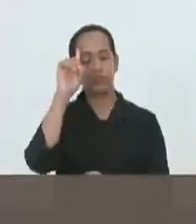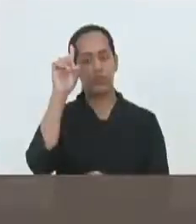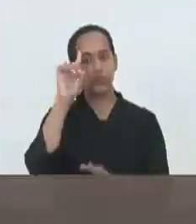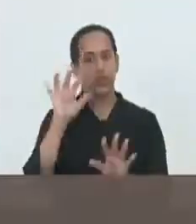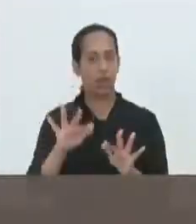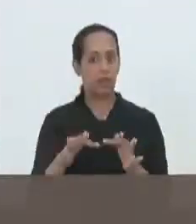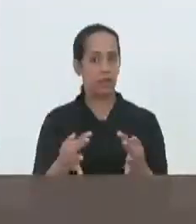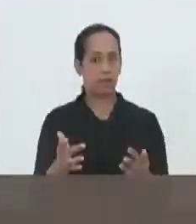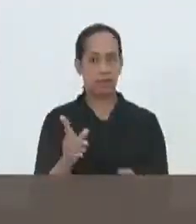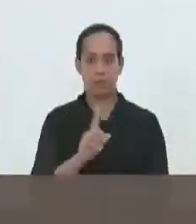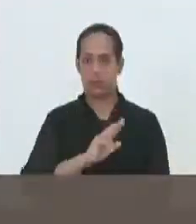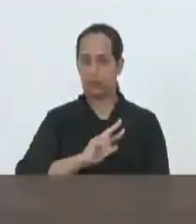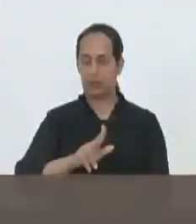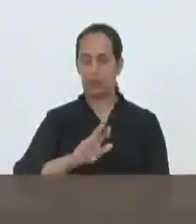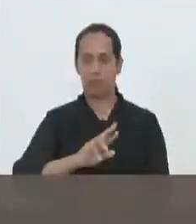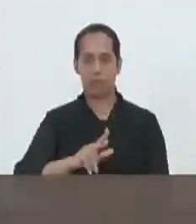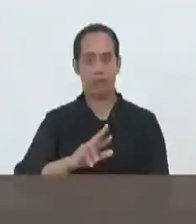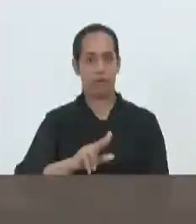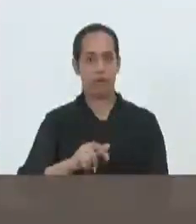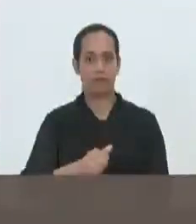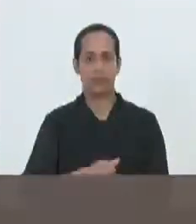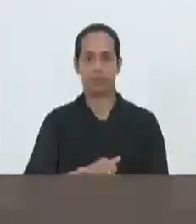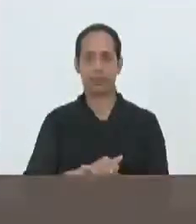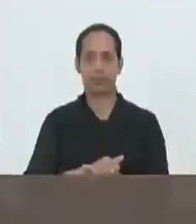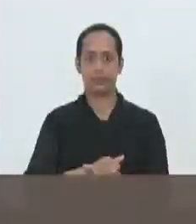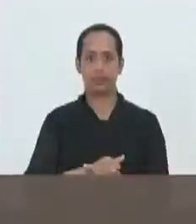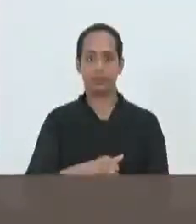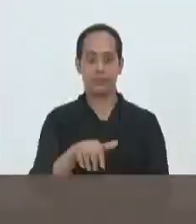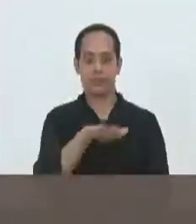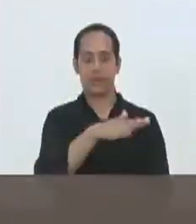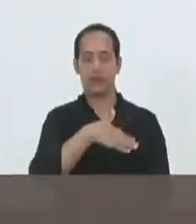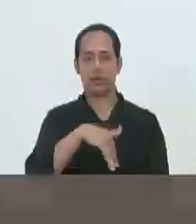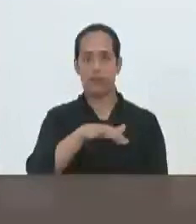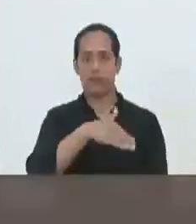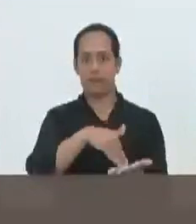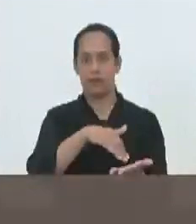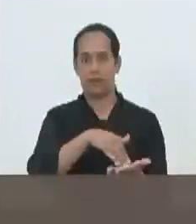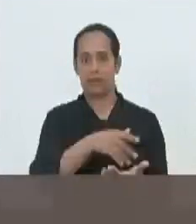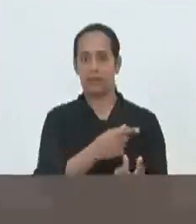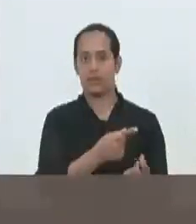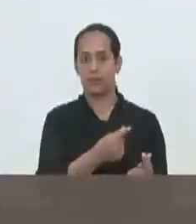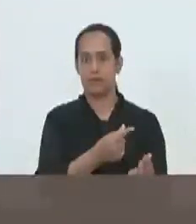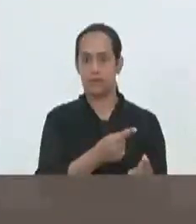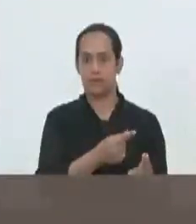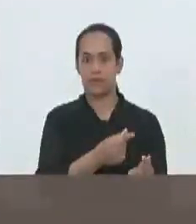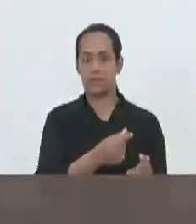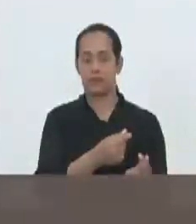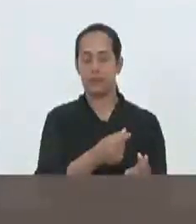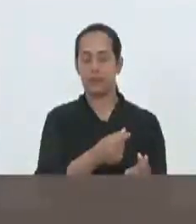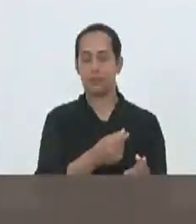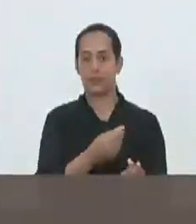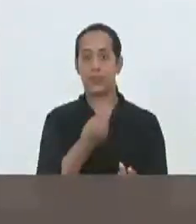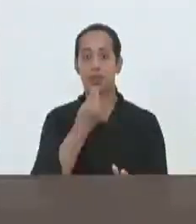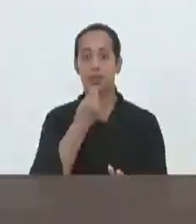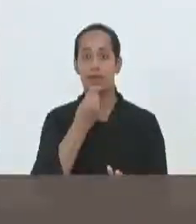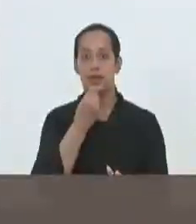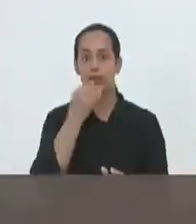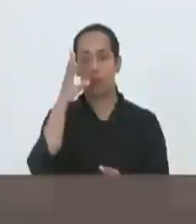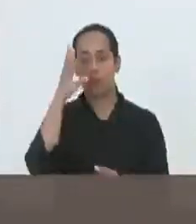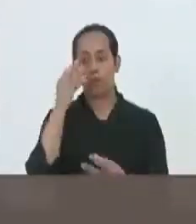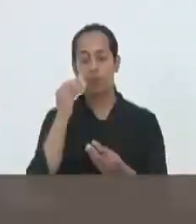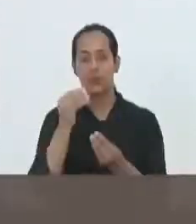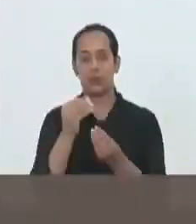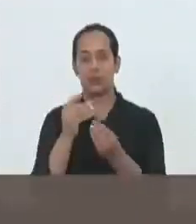parceiro de quem tá na ponta tenta sempre entender o drama que ele convive porém o recurso é finito não dá para atender